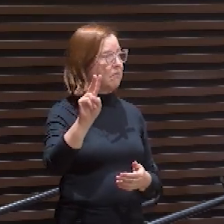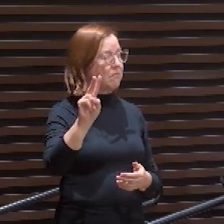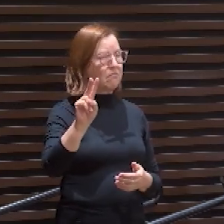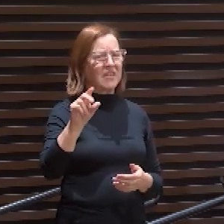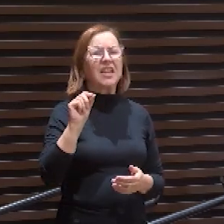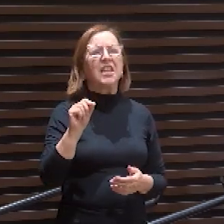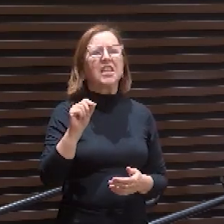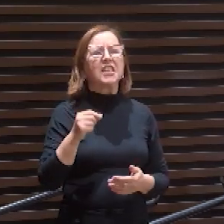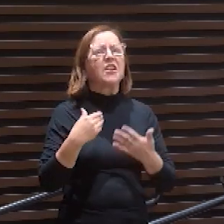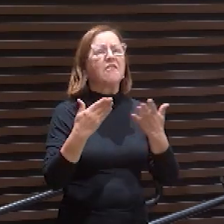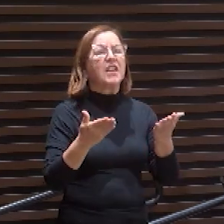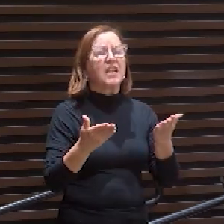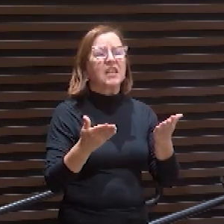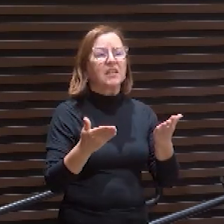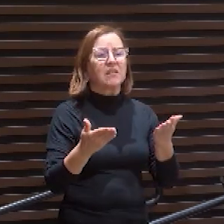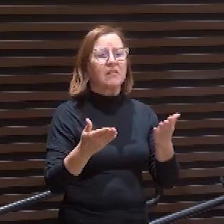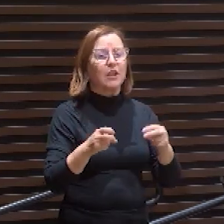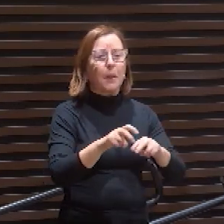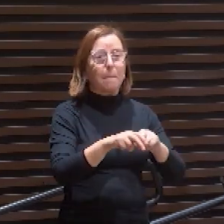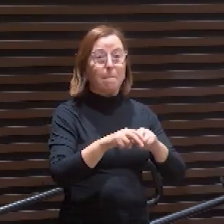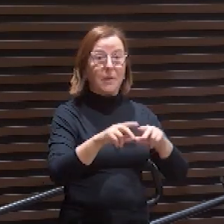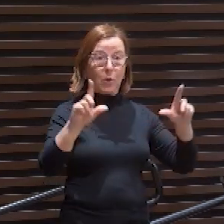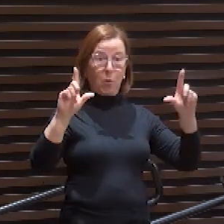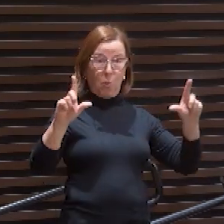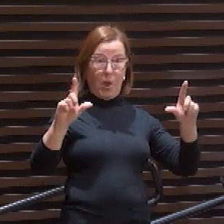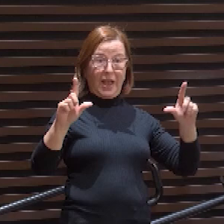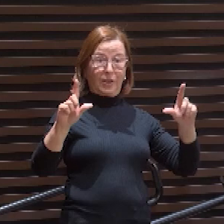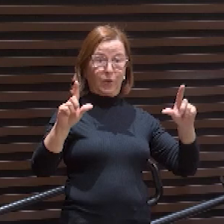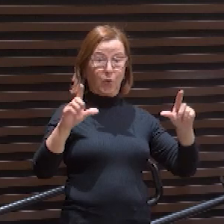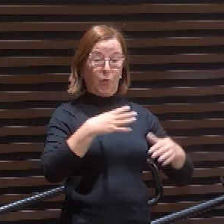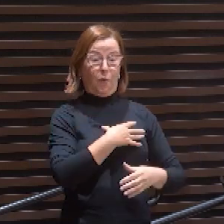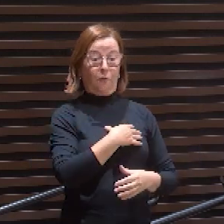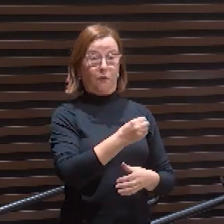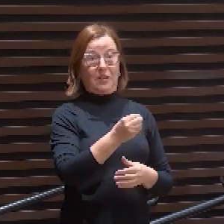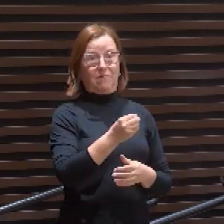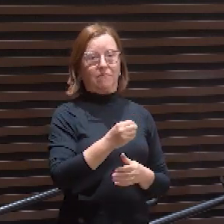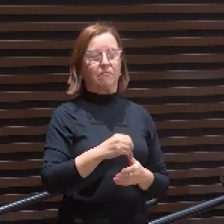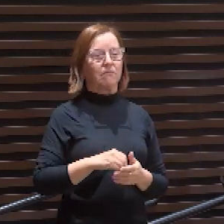Quem oferece pelo quadro o filho?